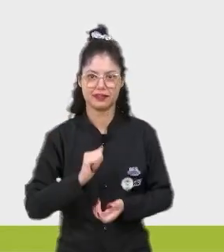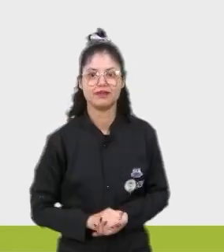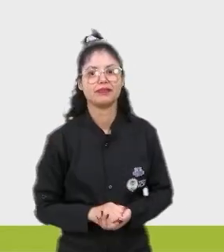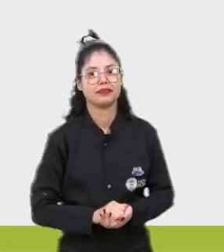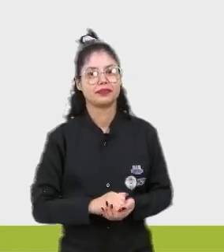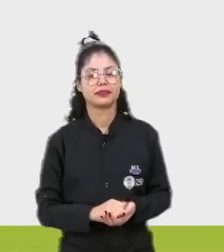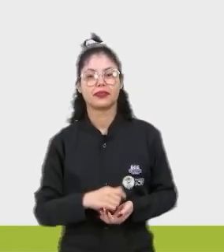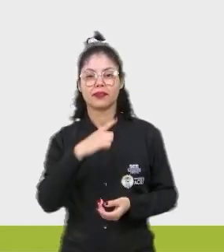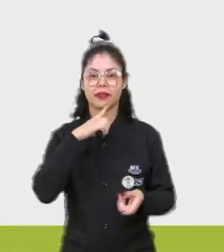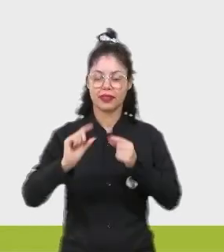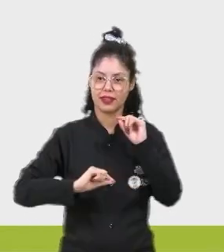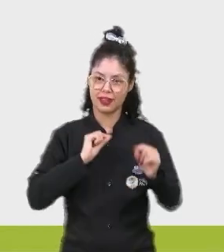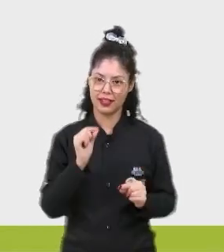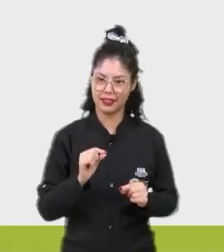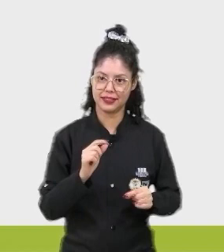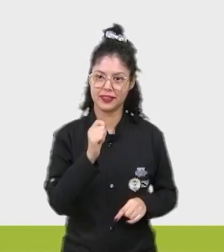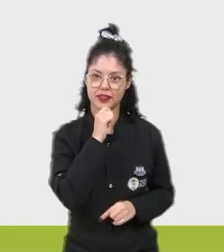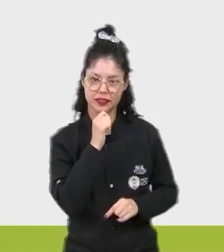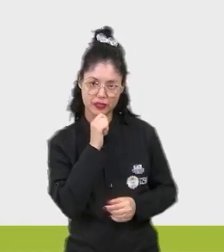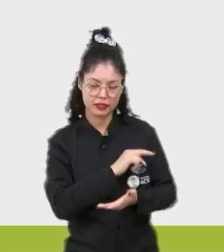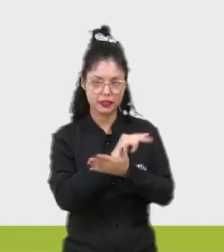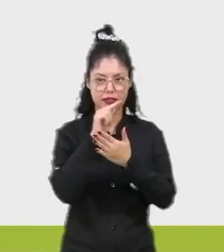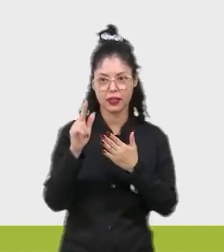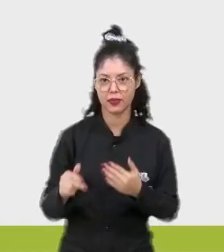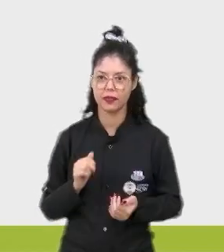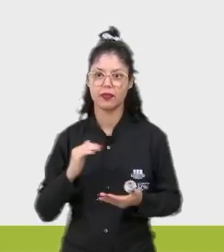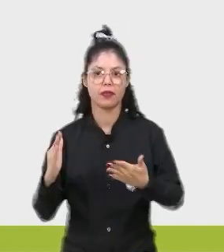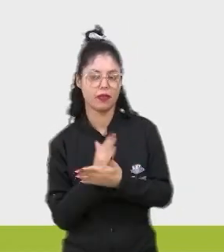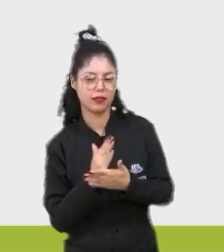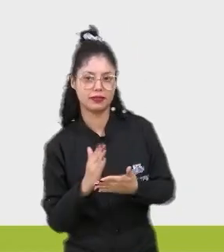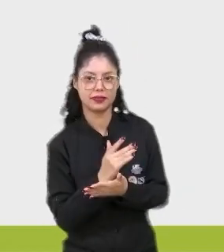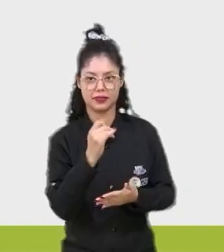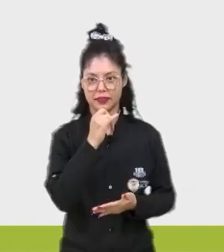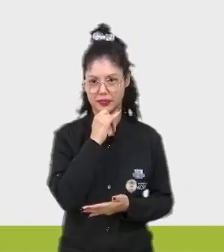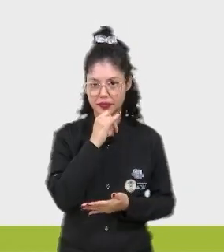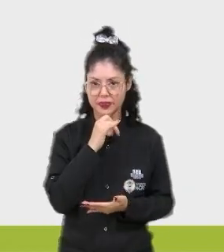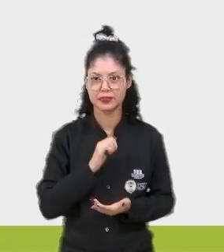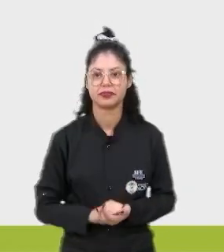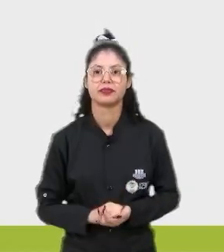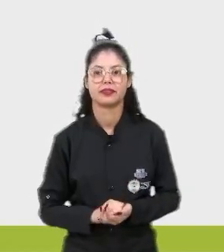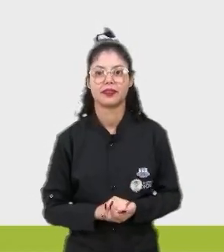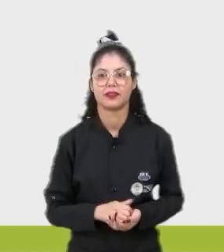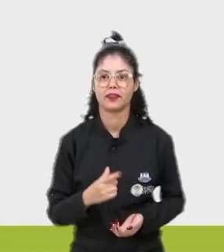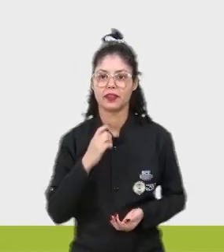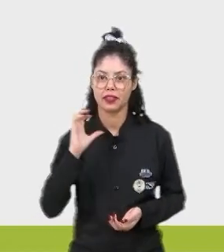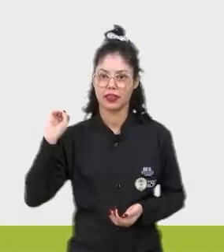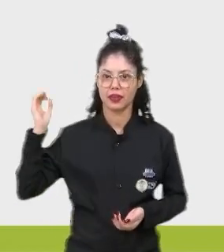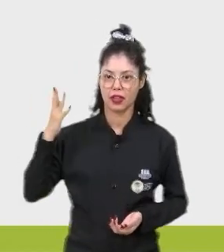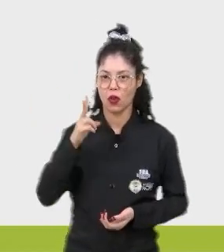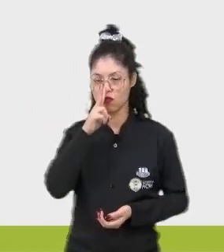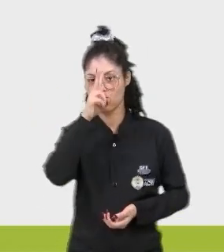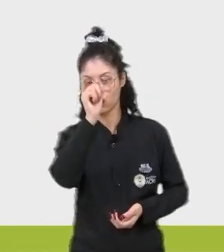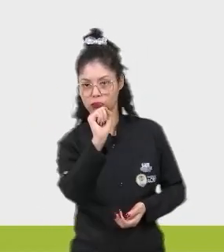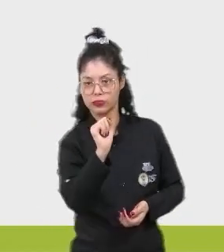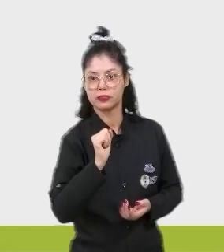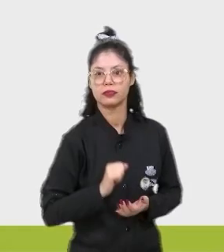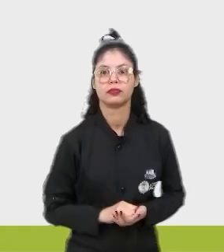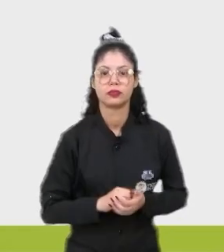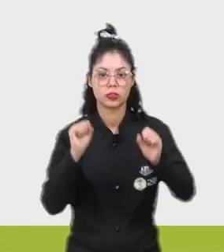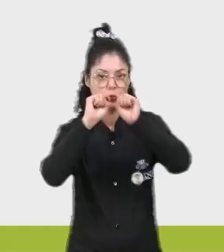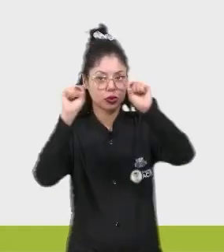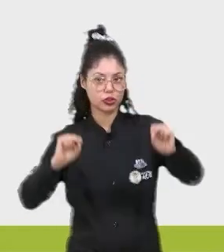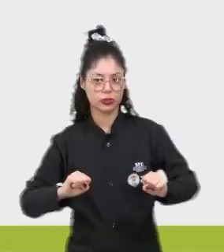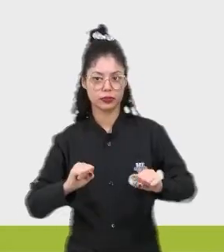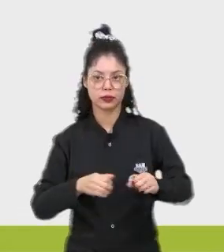A ressonância, existe vários tipos, ela também acontece em alguns tipos de onda, tá? Ele acontece quando uma força é aplicada sobre um sistema